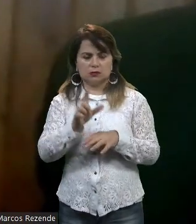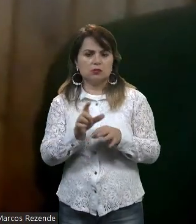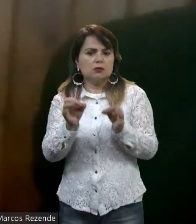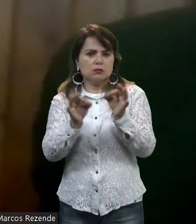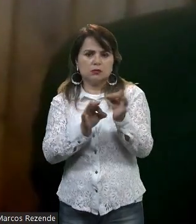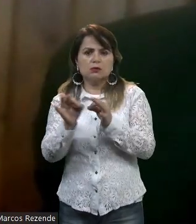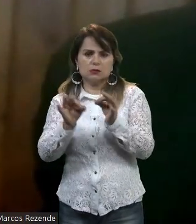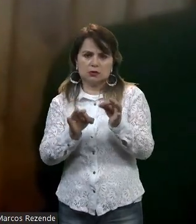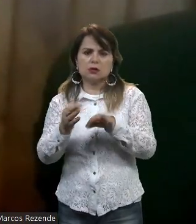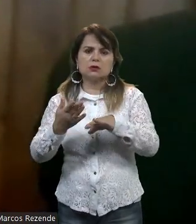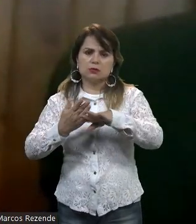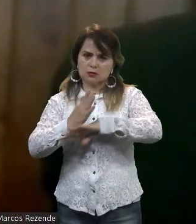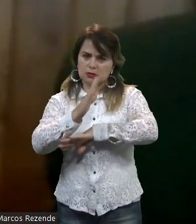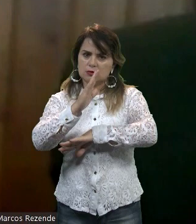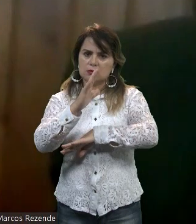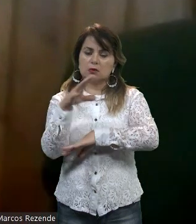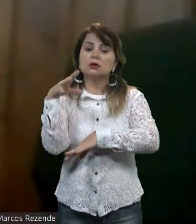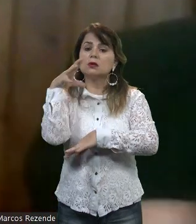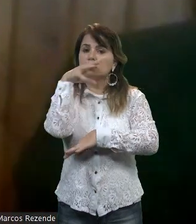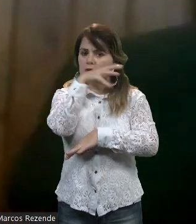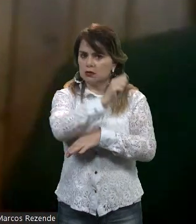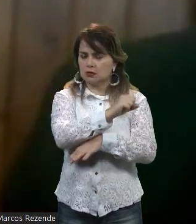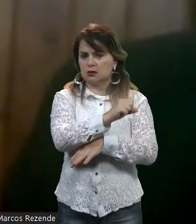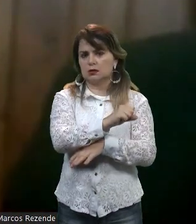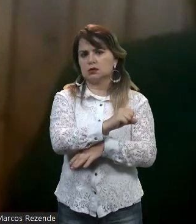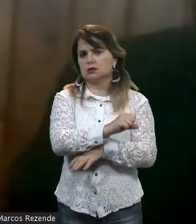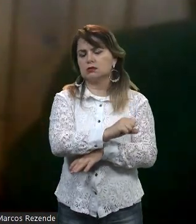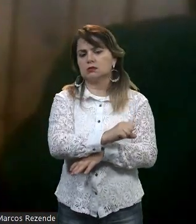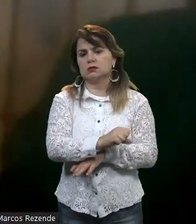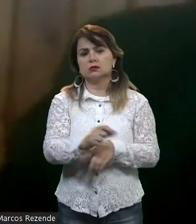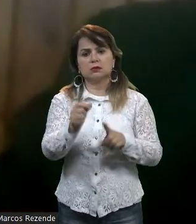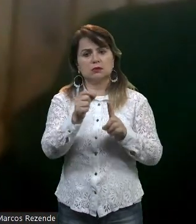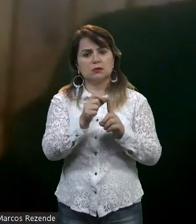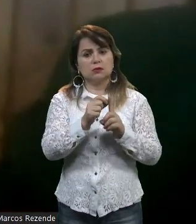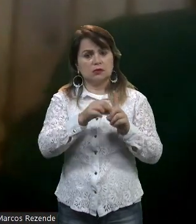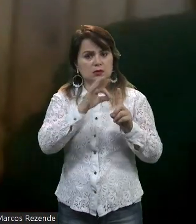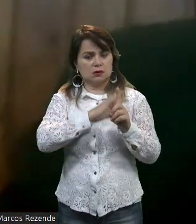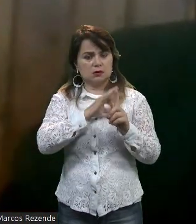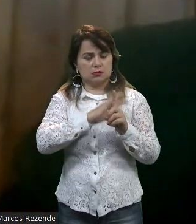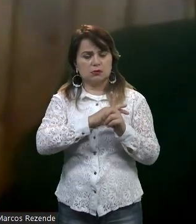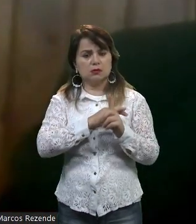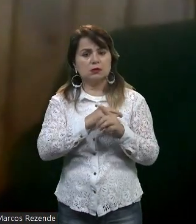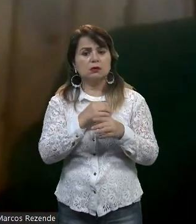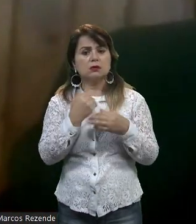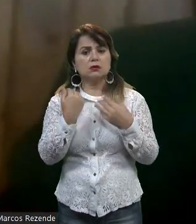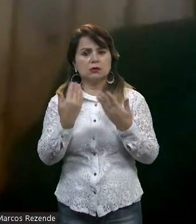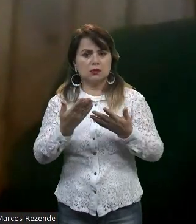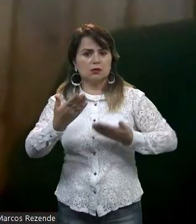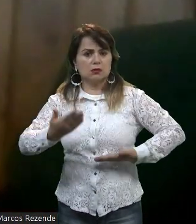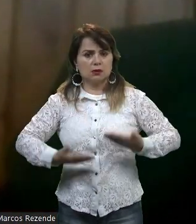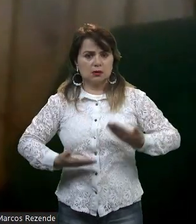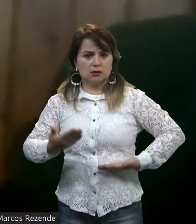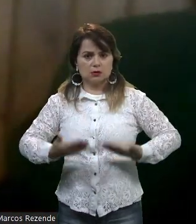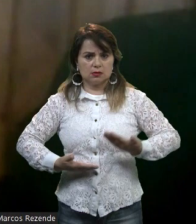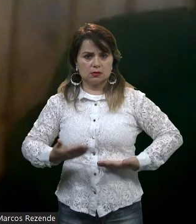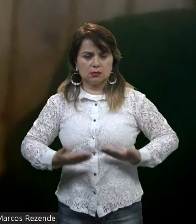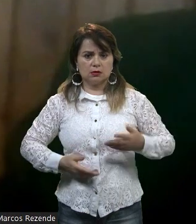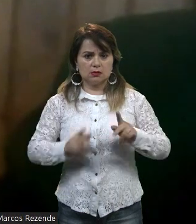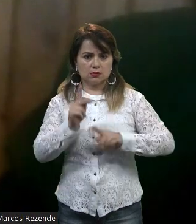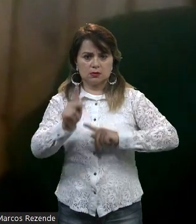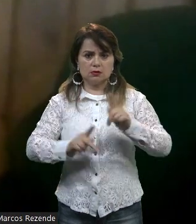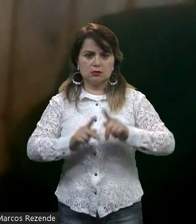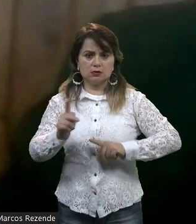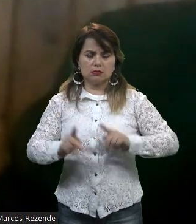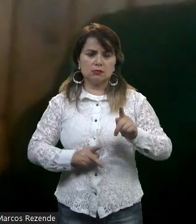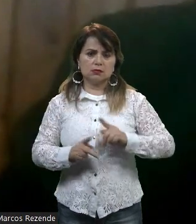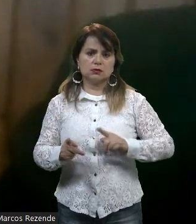de forma muito rápida e isso ser já atendido aí aos servidores. Mas